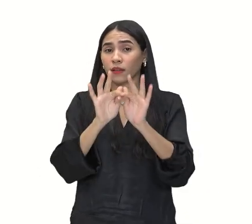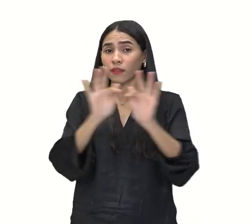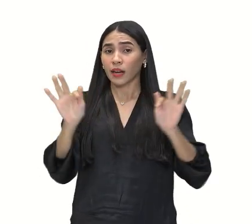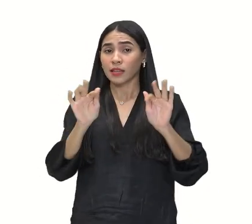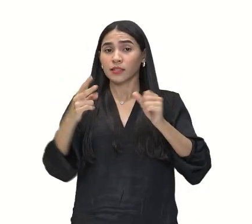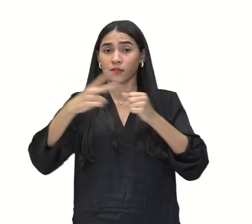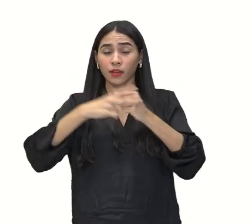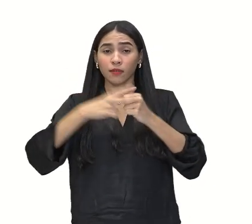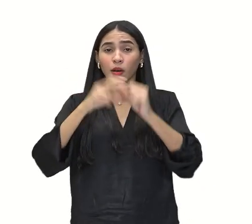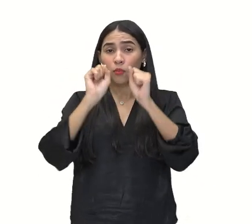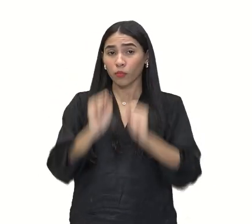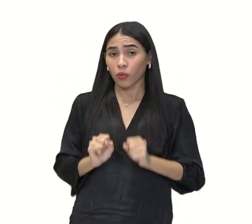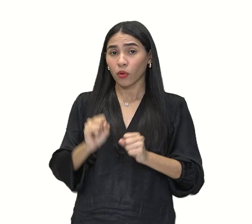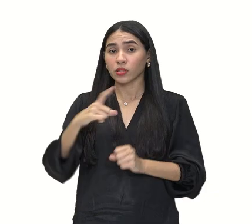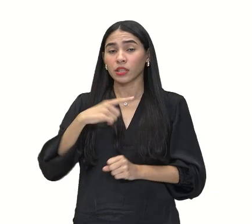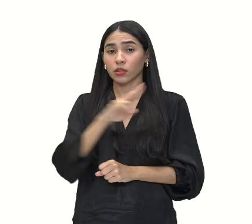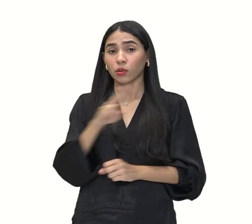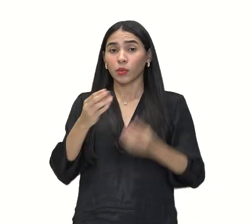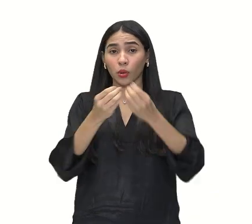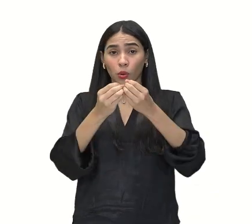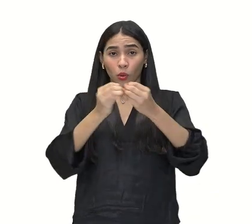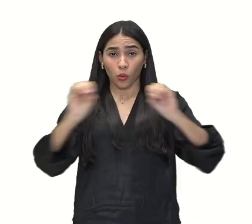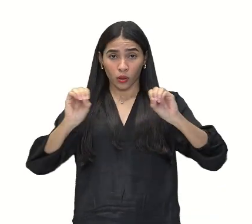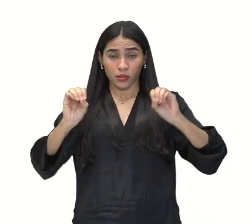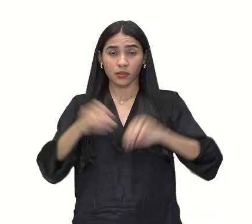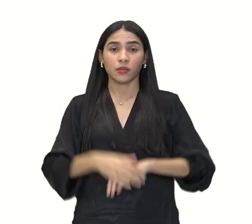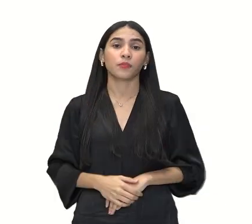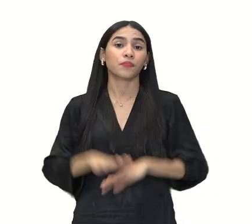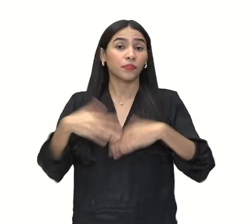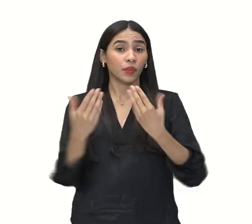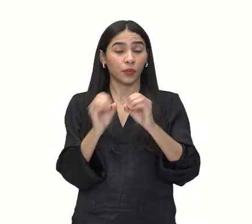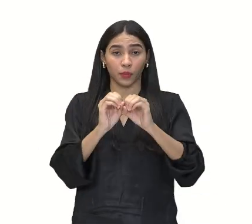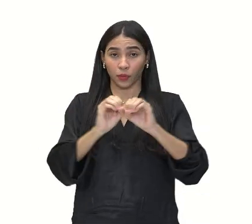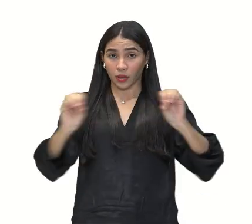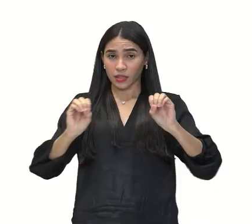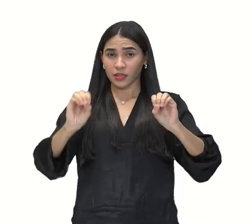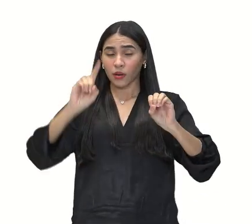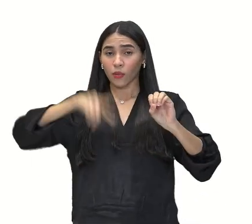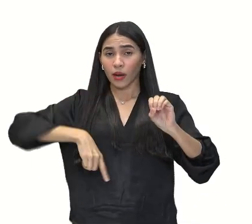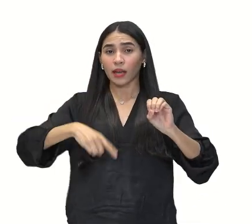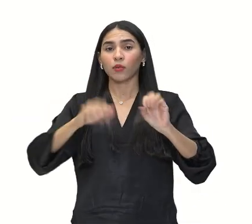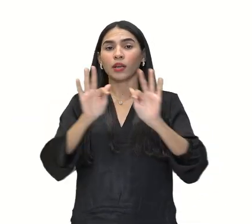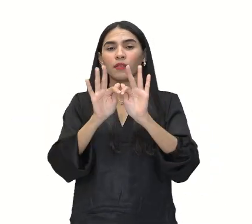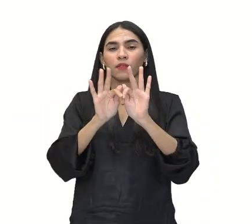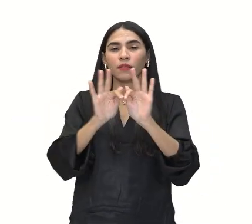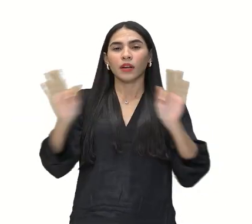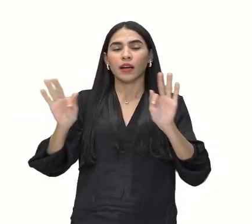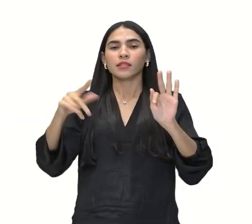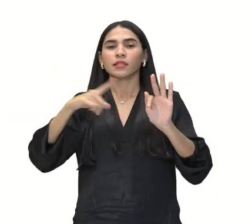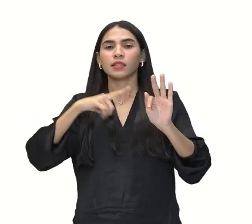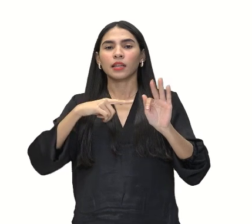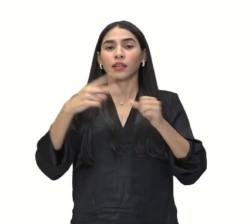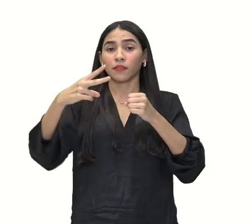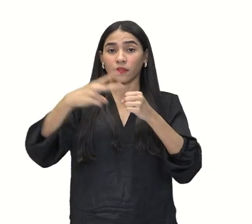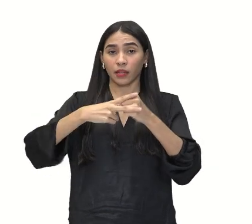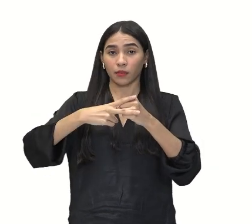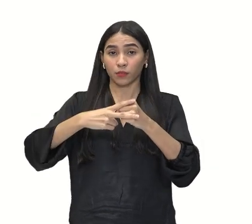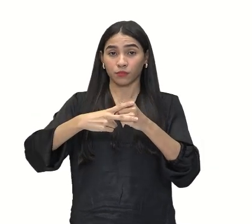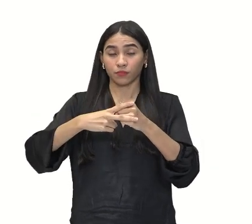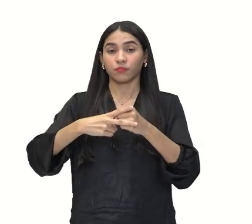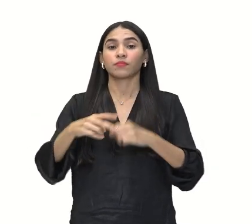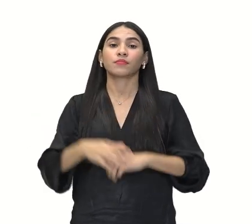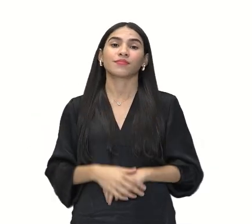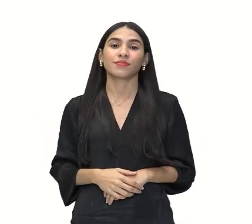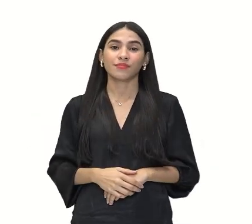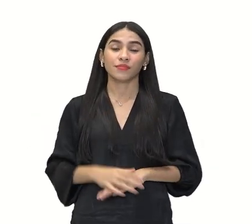ser chamada de oração. Então, oração é todo enunciado que possui verbo,